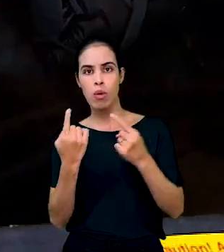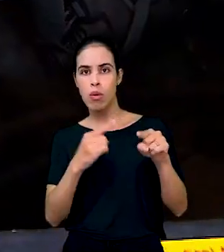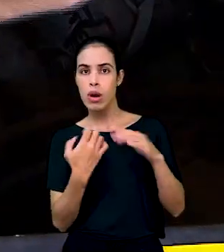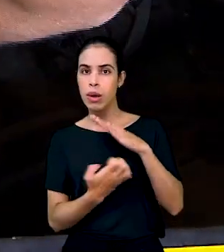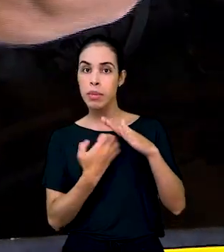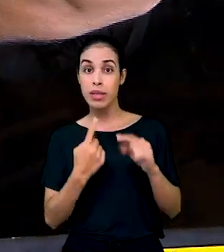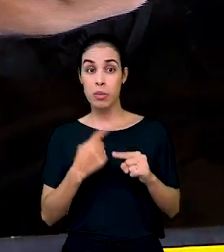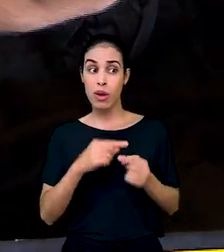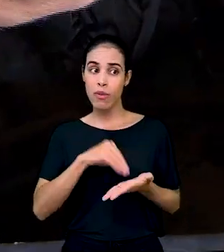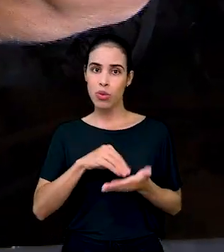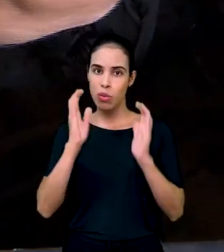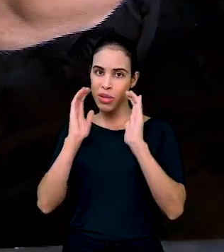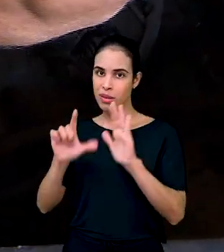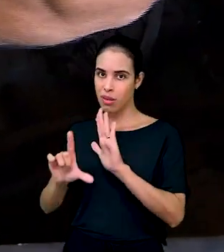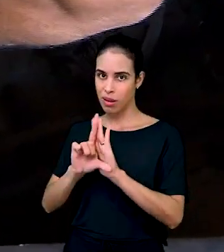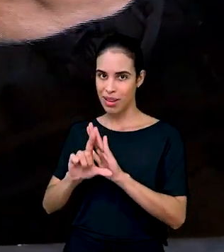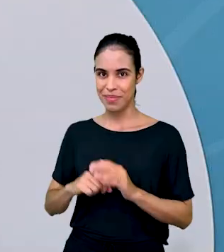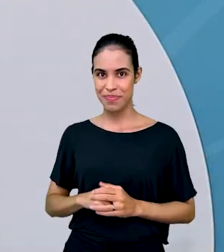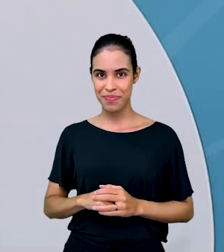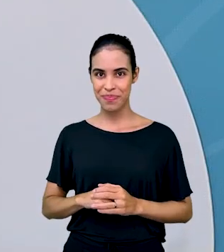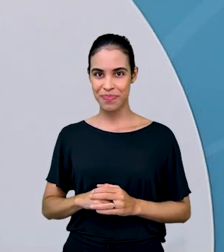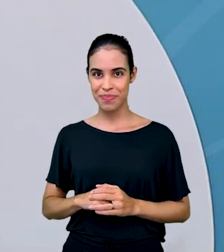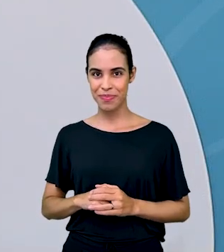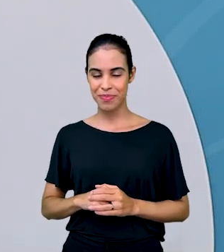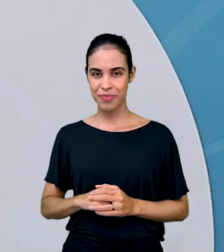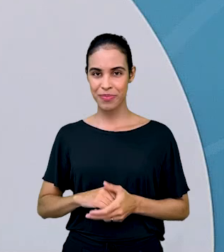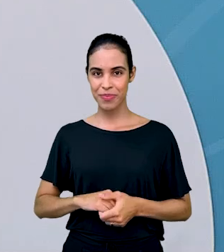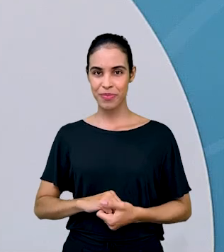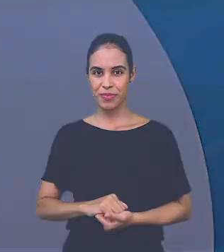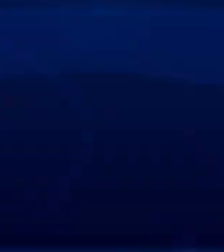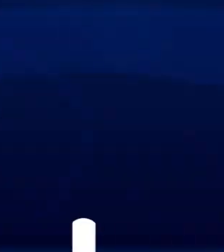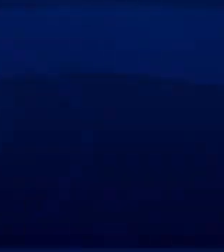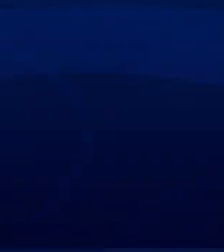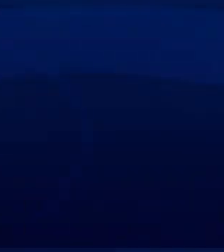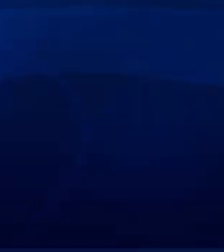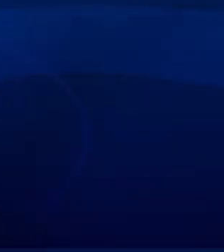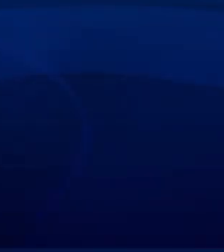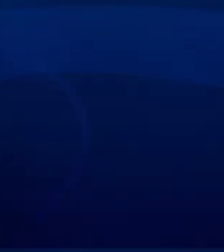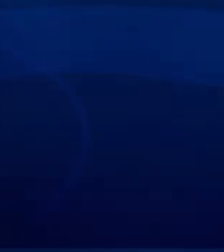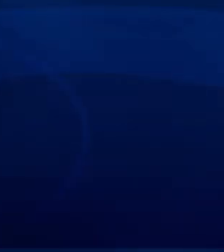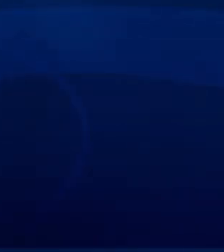devido ao descumprimento de obrigações trabalhistas. A gente volta já.